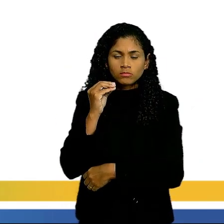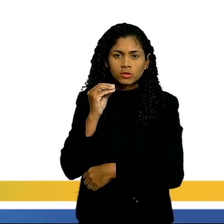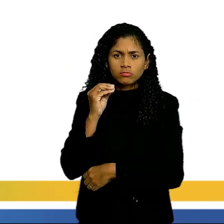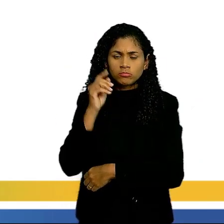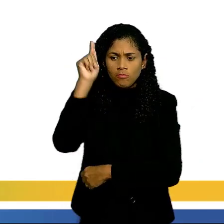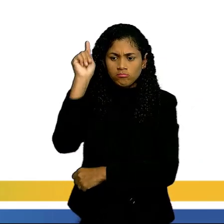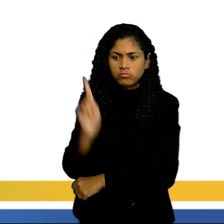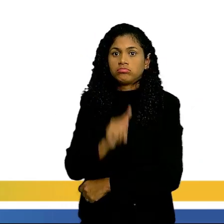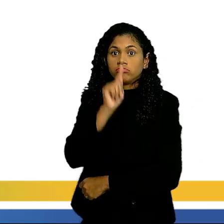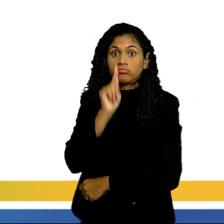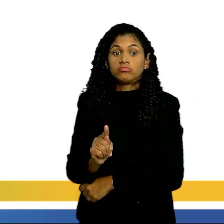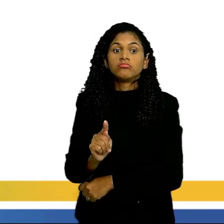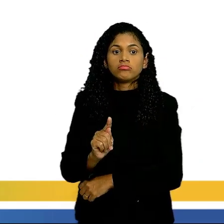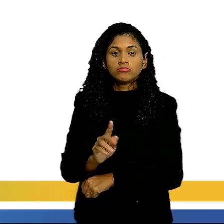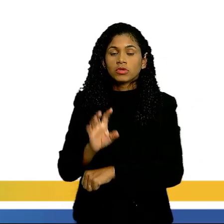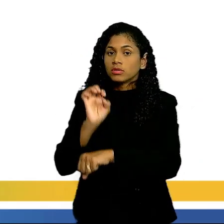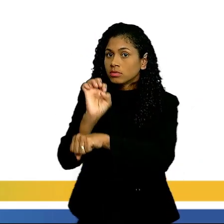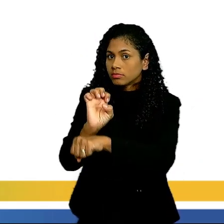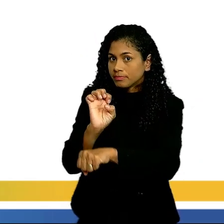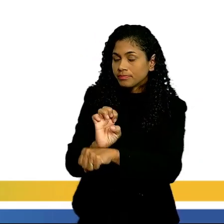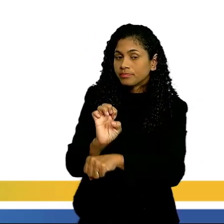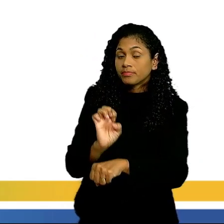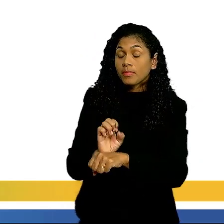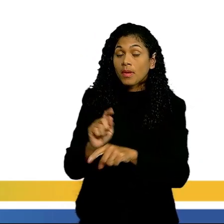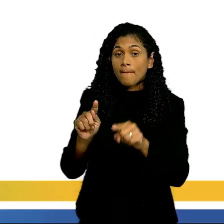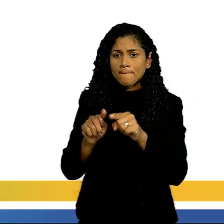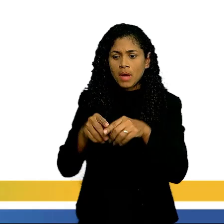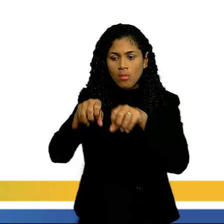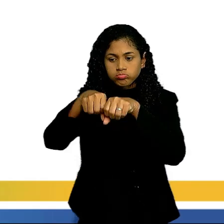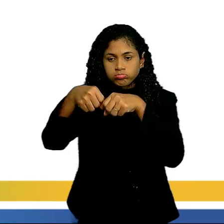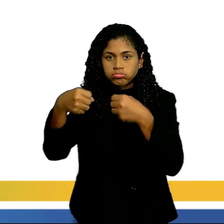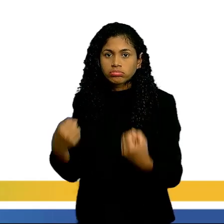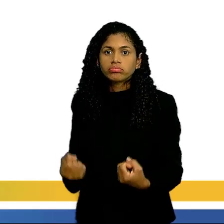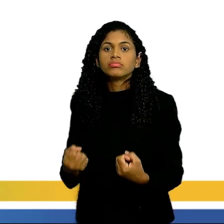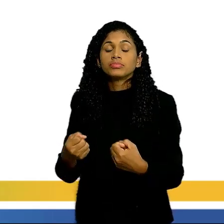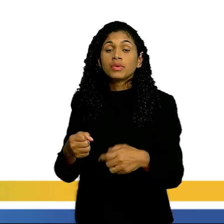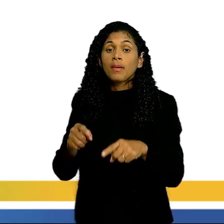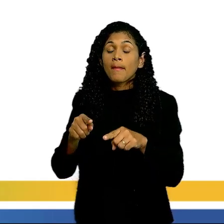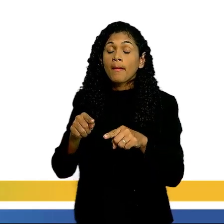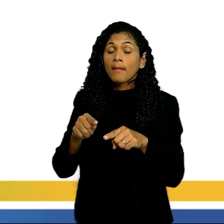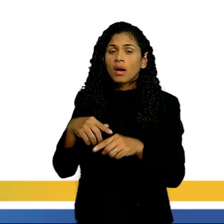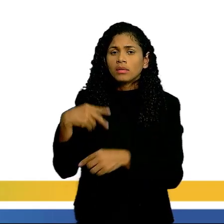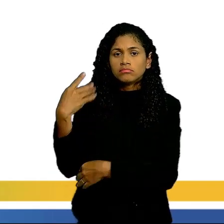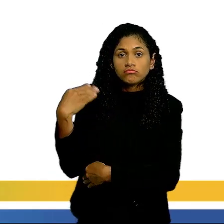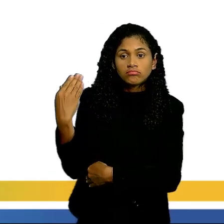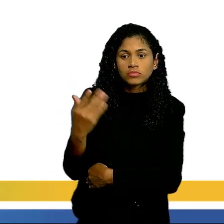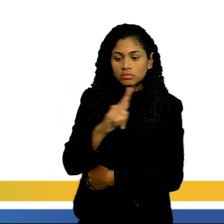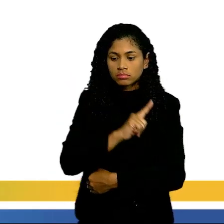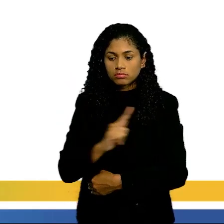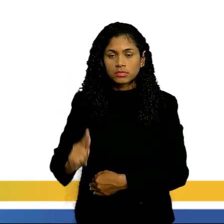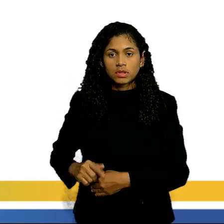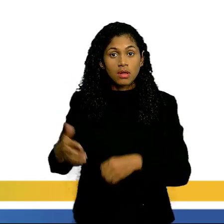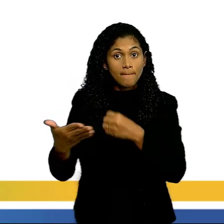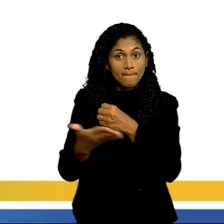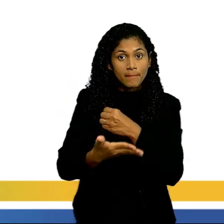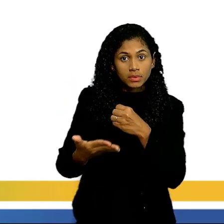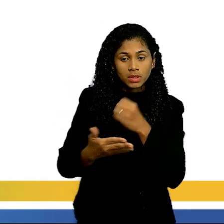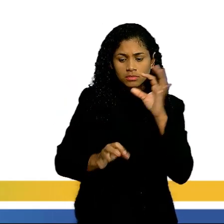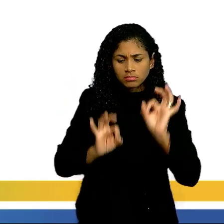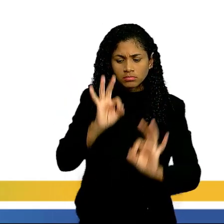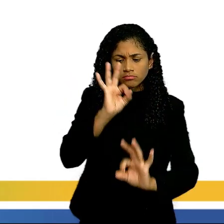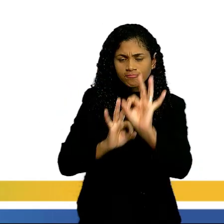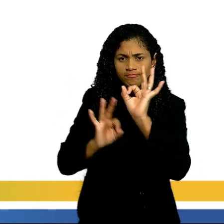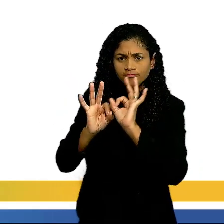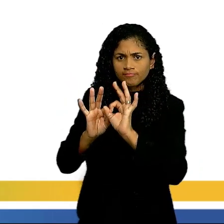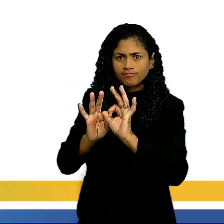Estado, mas a tentativa fracassou. Além do governo, a própria base dessas organizações